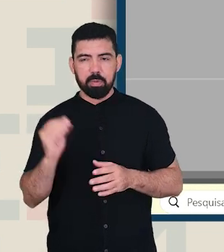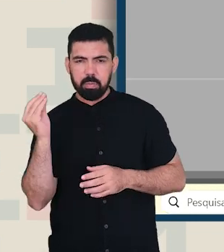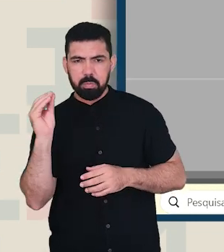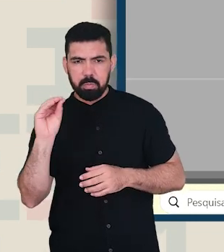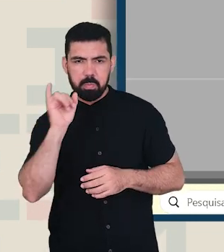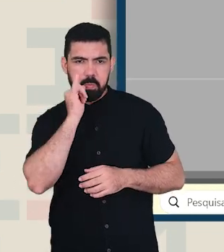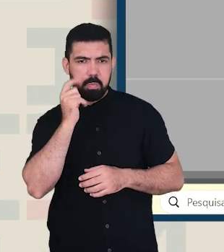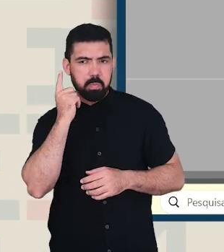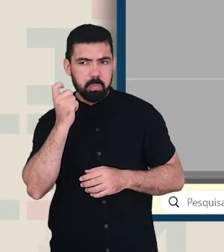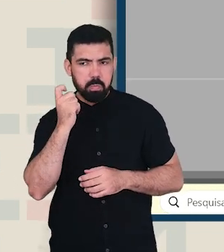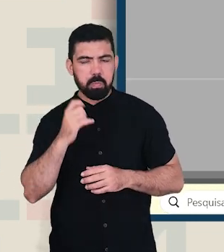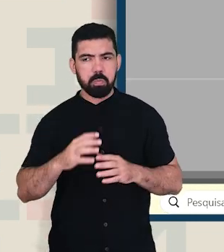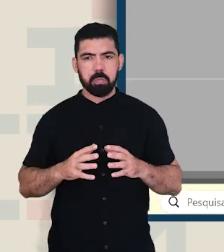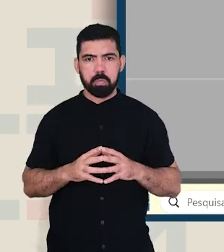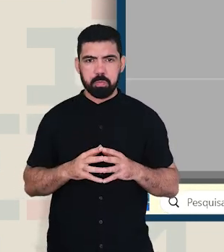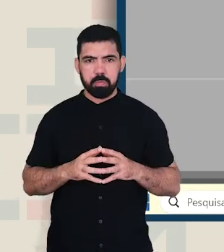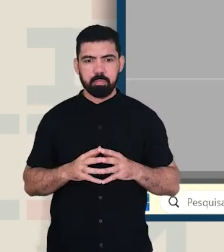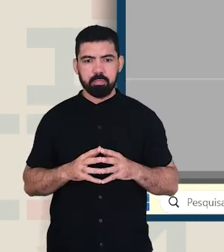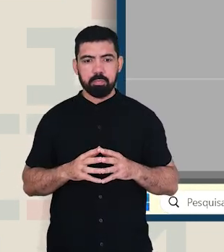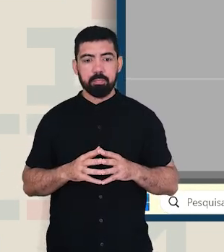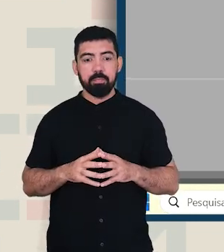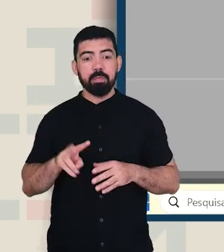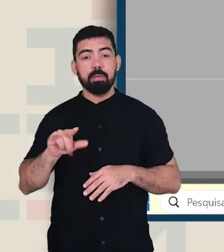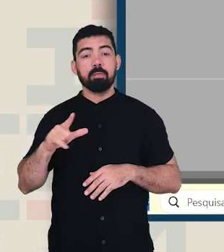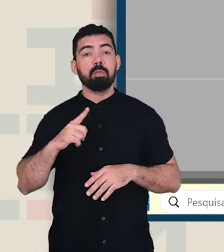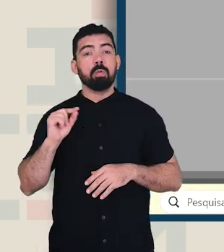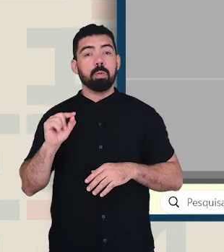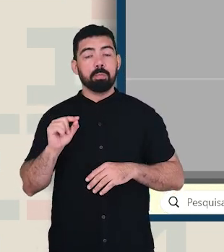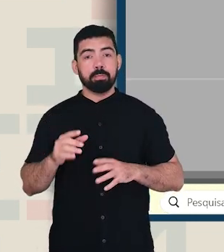Vamos escutar. Este vai dar